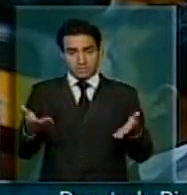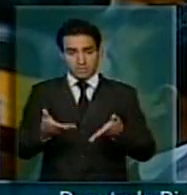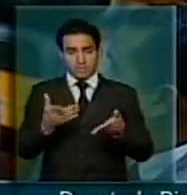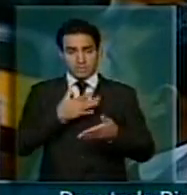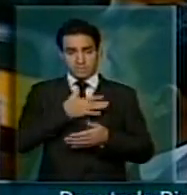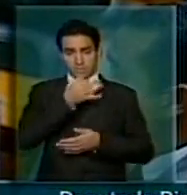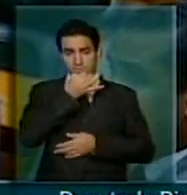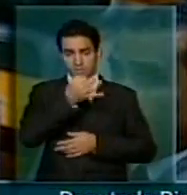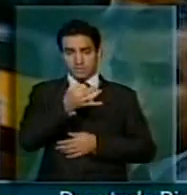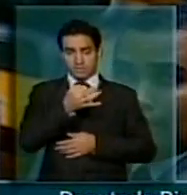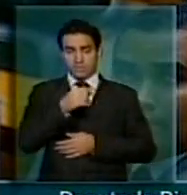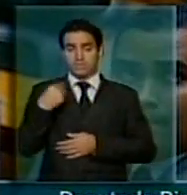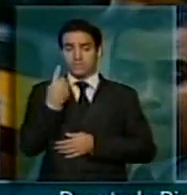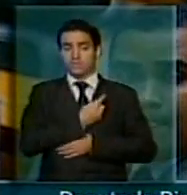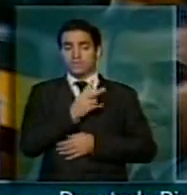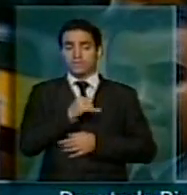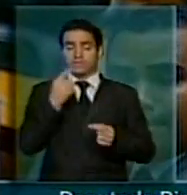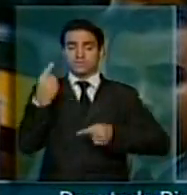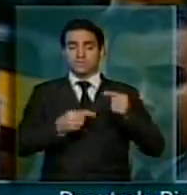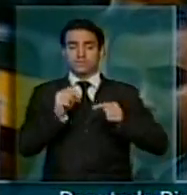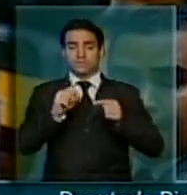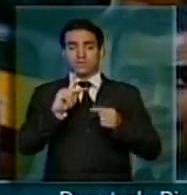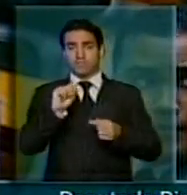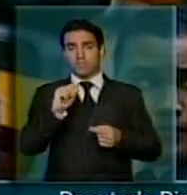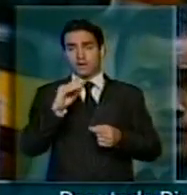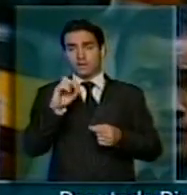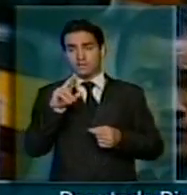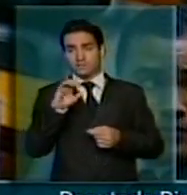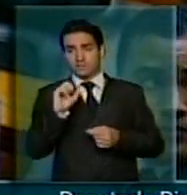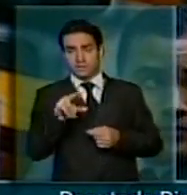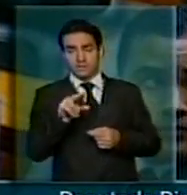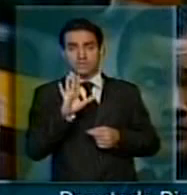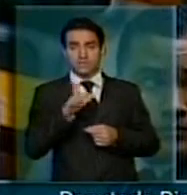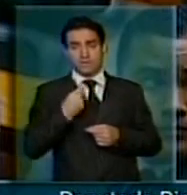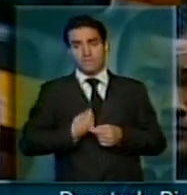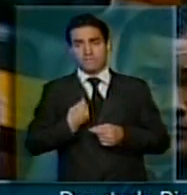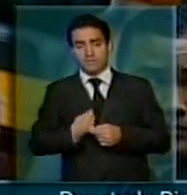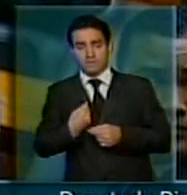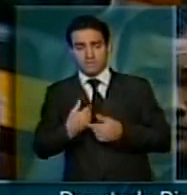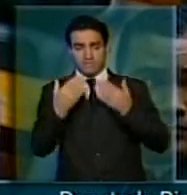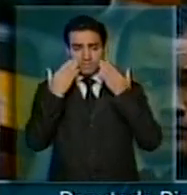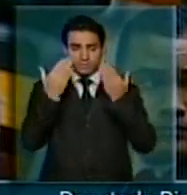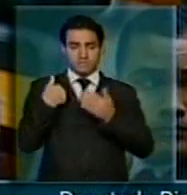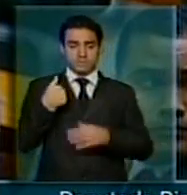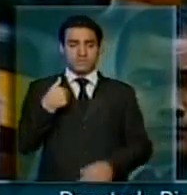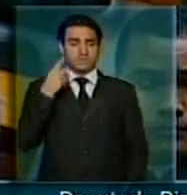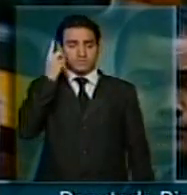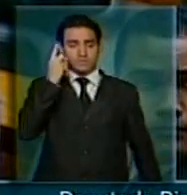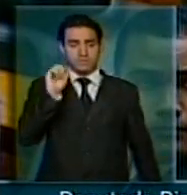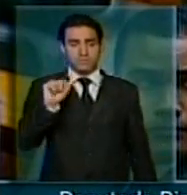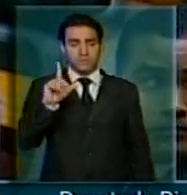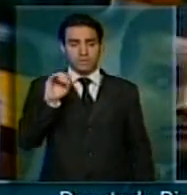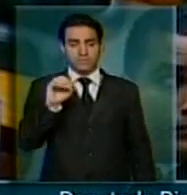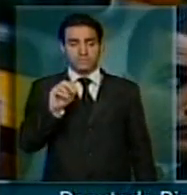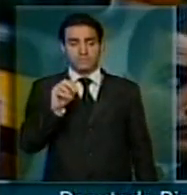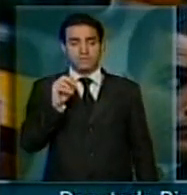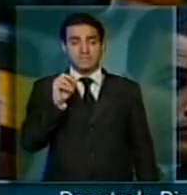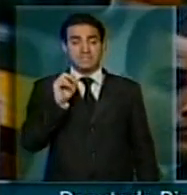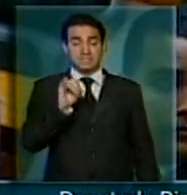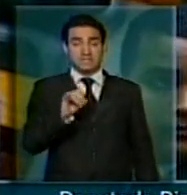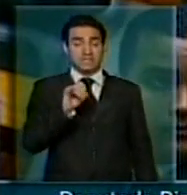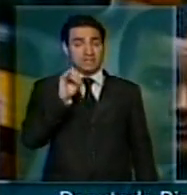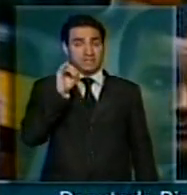opinião, nós estaremos discutindo o quê? O parecer já existente apresentado pelo deputado Aldo Rebelo. Se Vossa